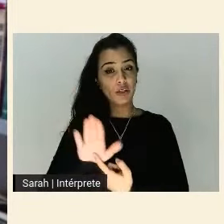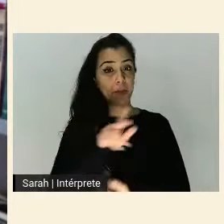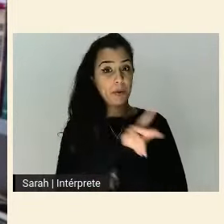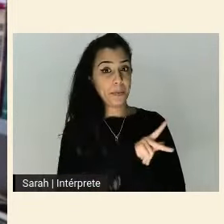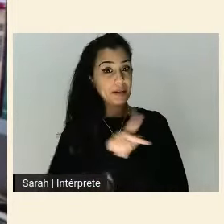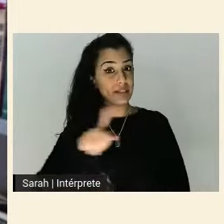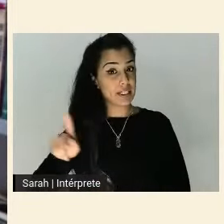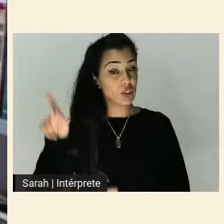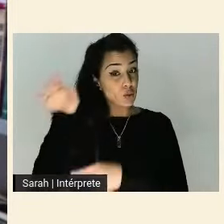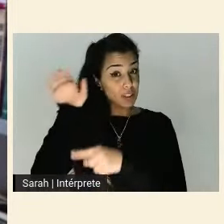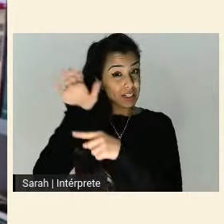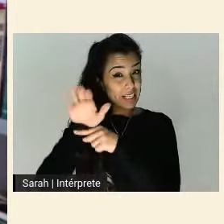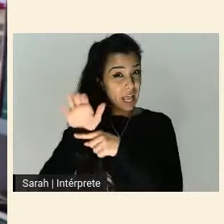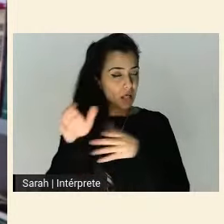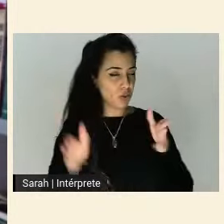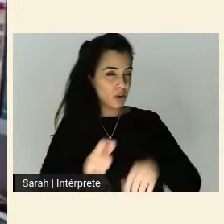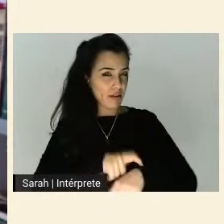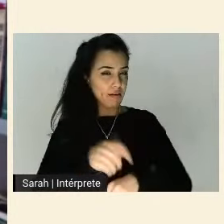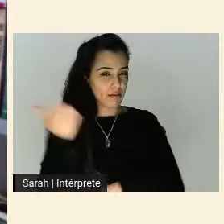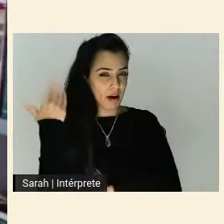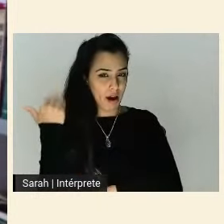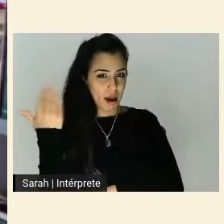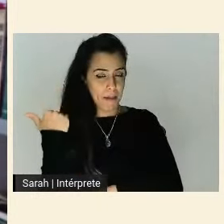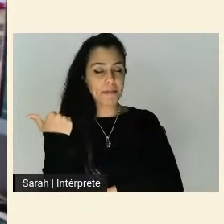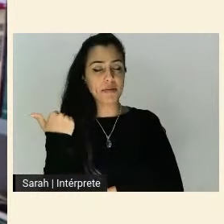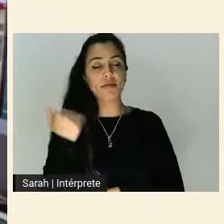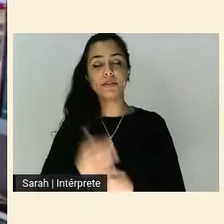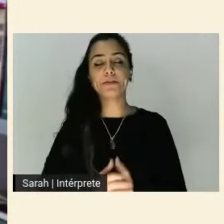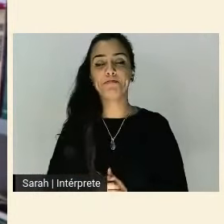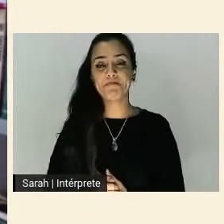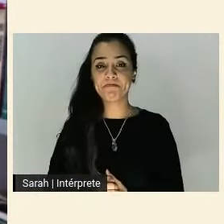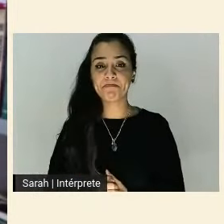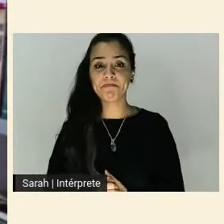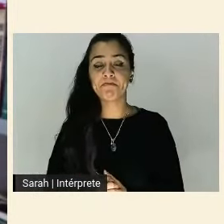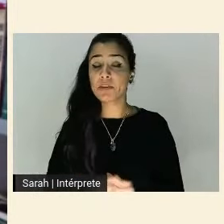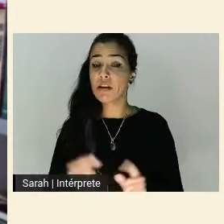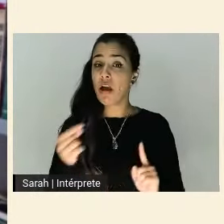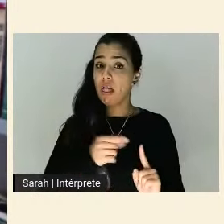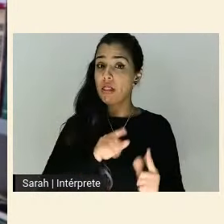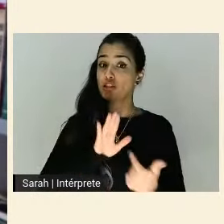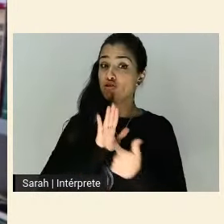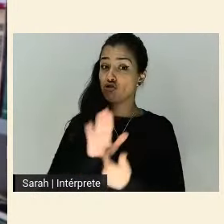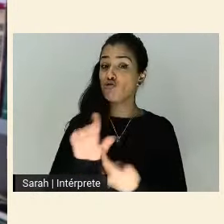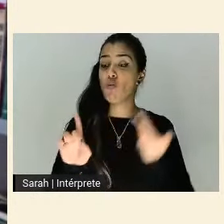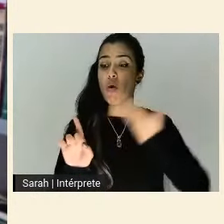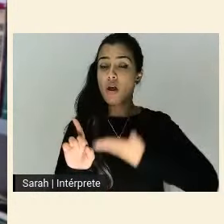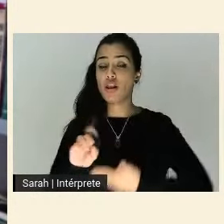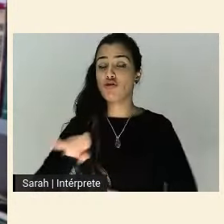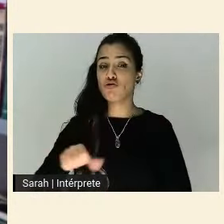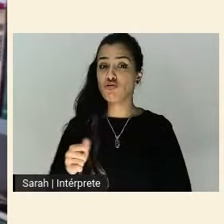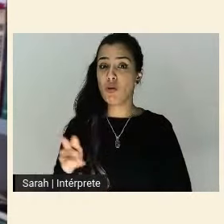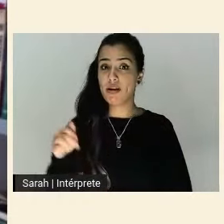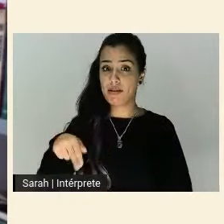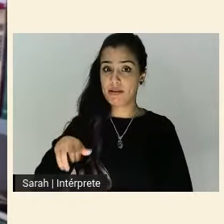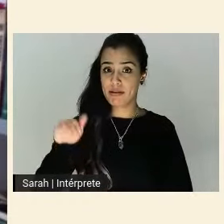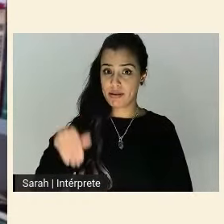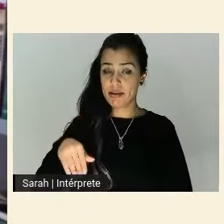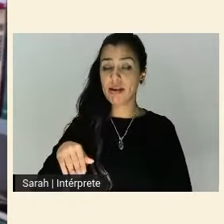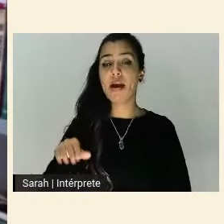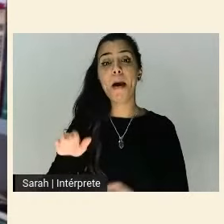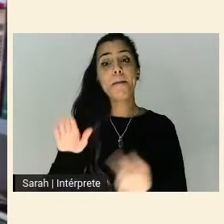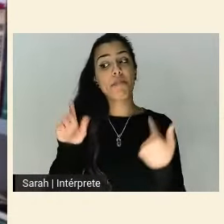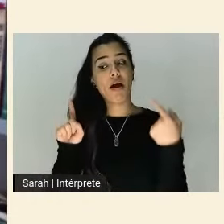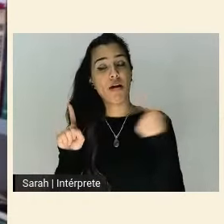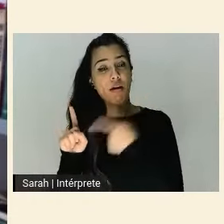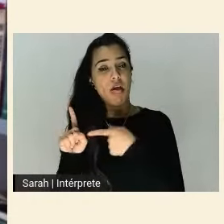época, João Suassuna, o pai de Ariano Suassuna, que indica Joaquim Nojosa para representar,